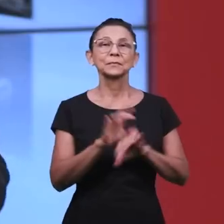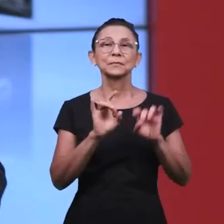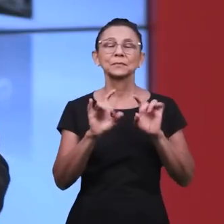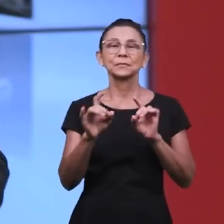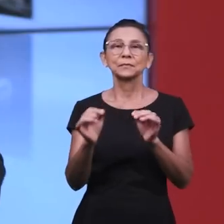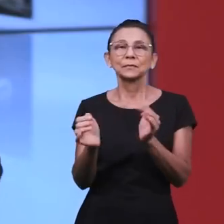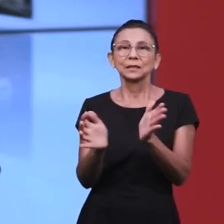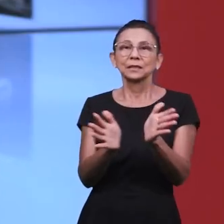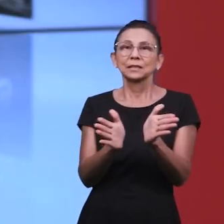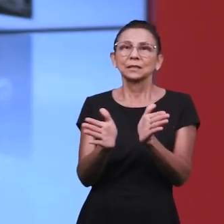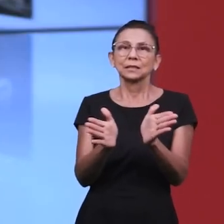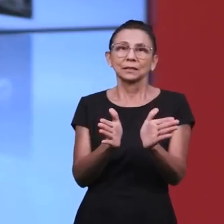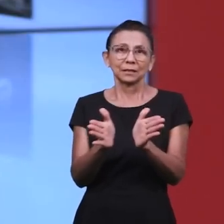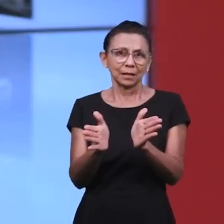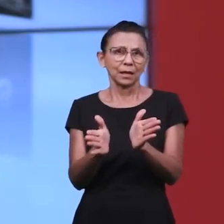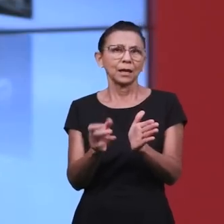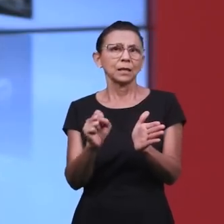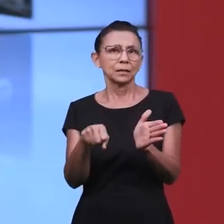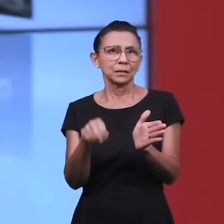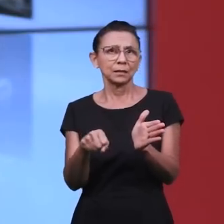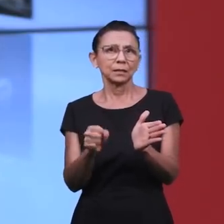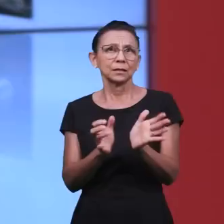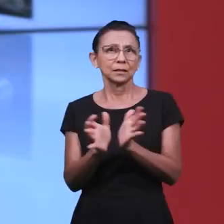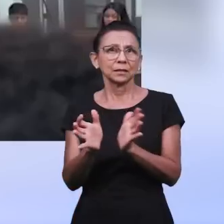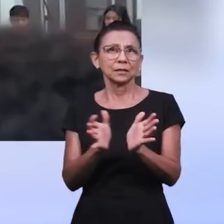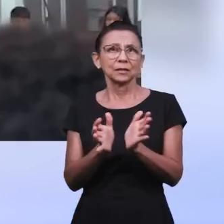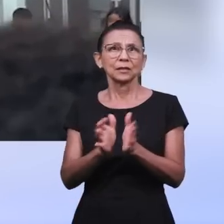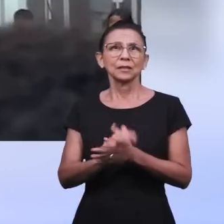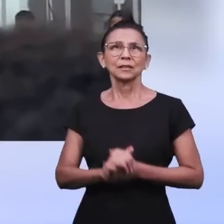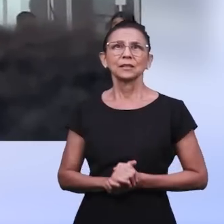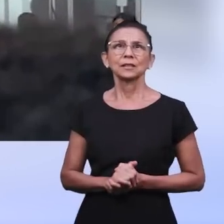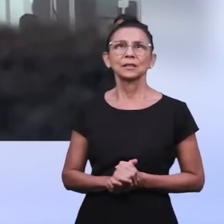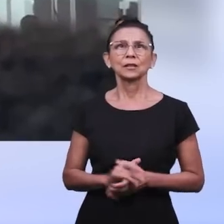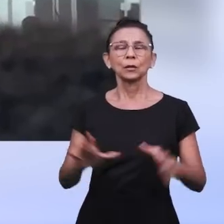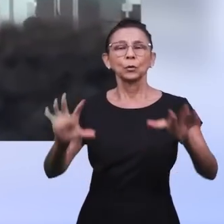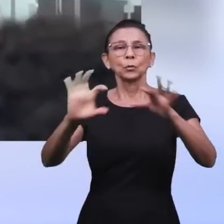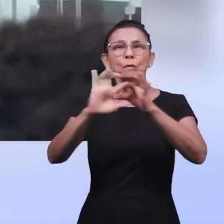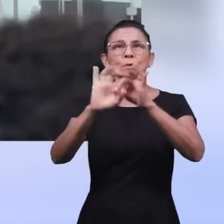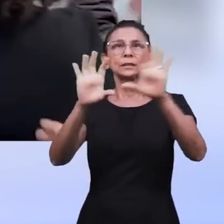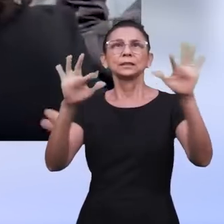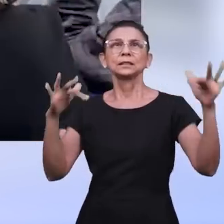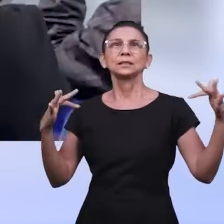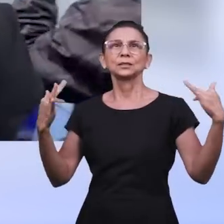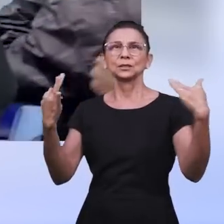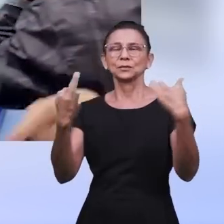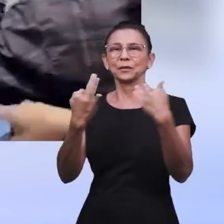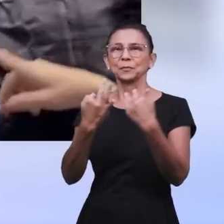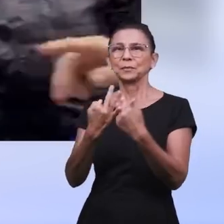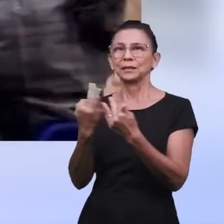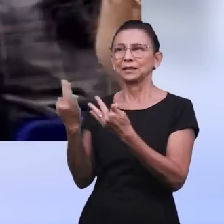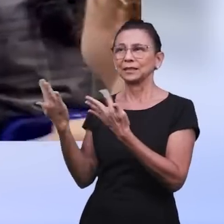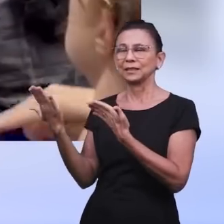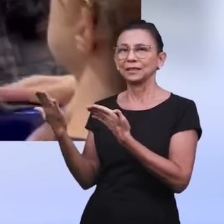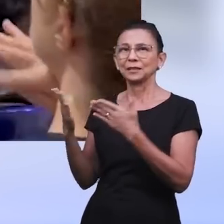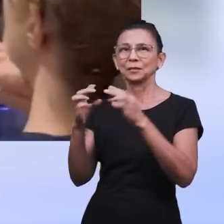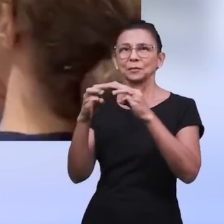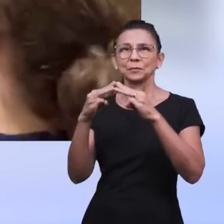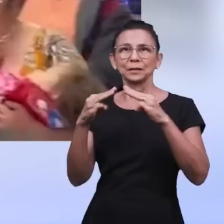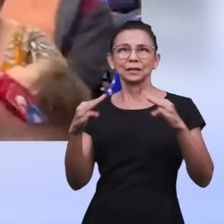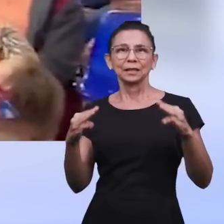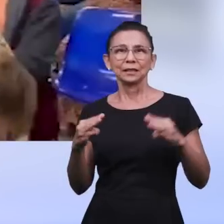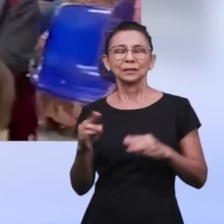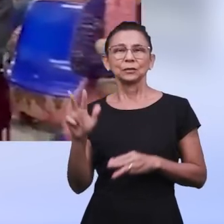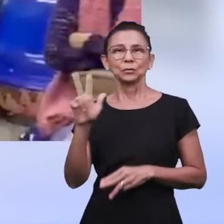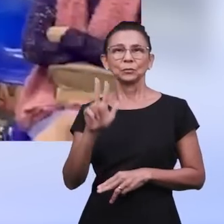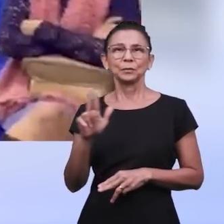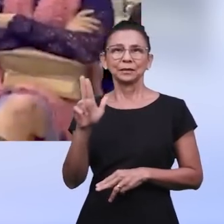Seminário Especial de Acessibilidade. Isso mesmo, acompanhando também os Unidos em Famílias, o trabalho do Unidos em Família, no Manaim